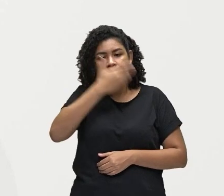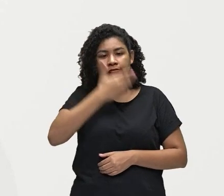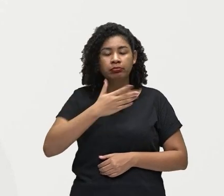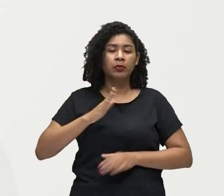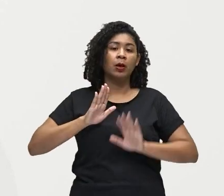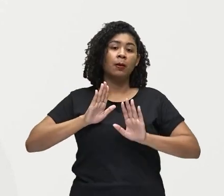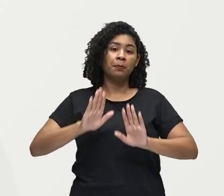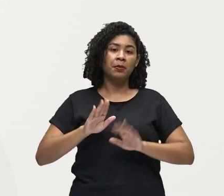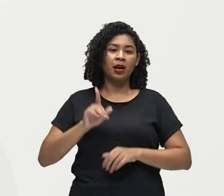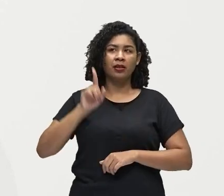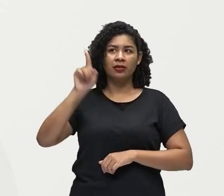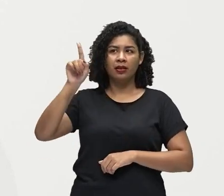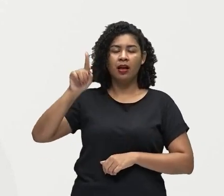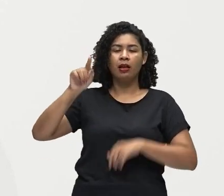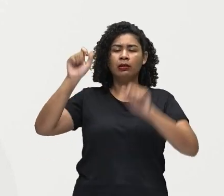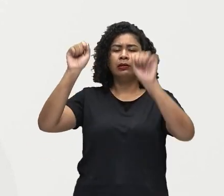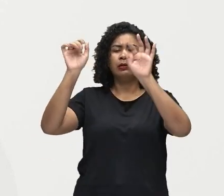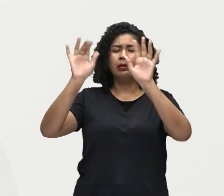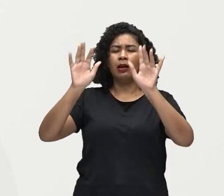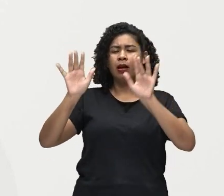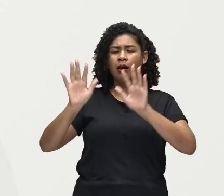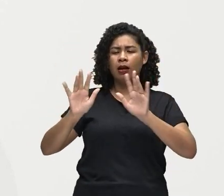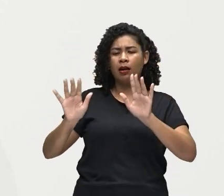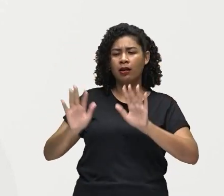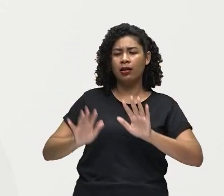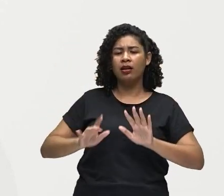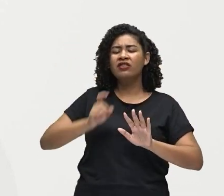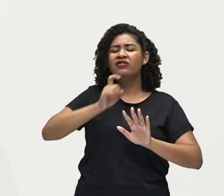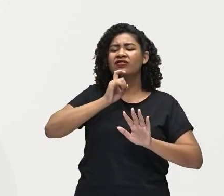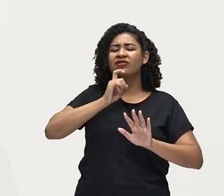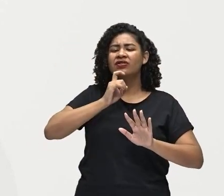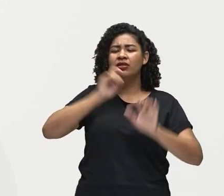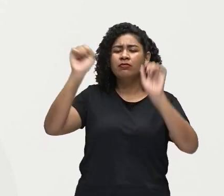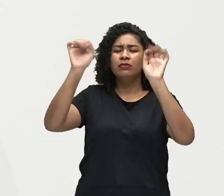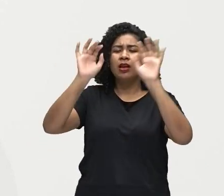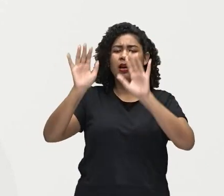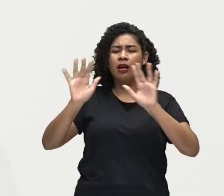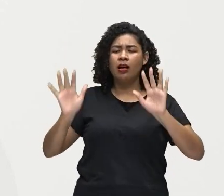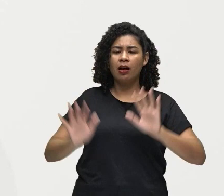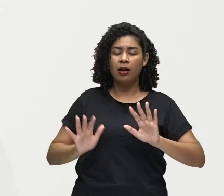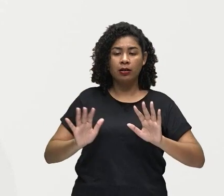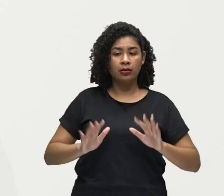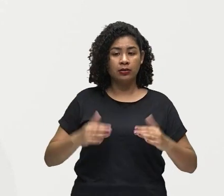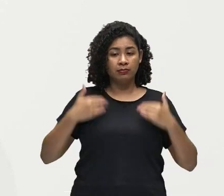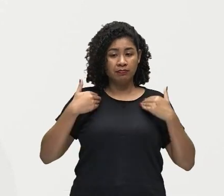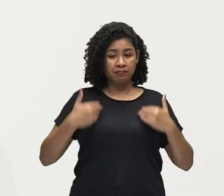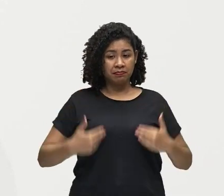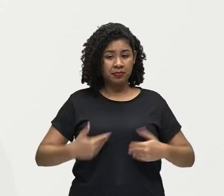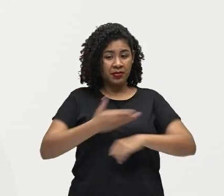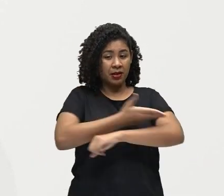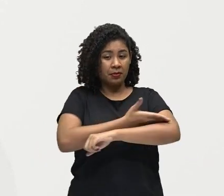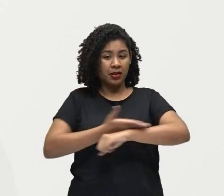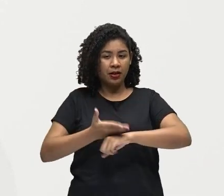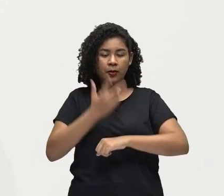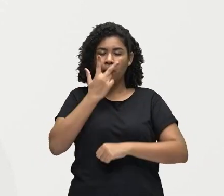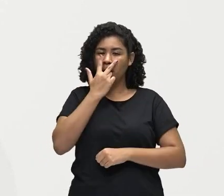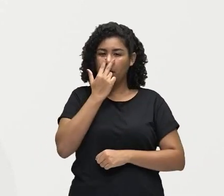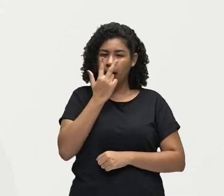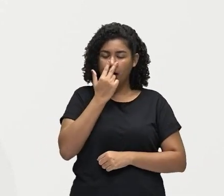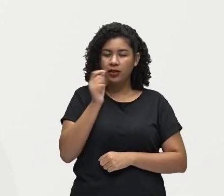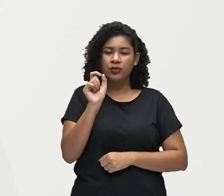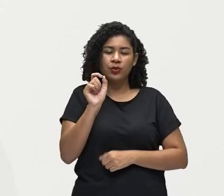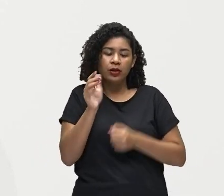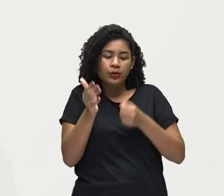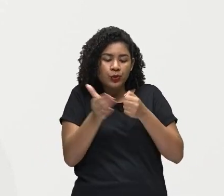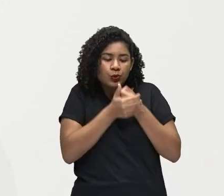pinguim vive ali em ambientes gelados, quando eles estão na neve, essa parte branca do corpo dele fica disfarçada. Ele fica ali camuflado